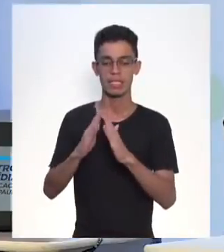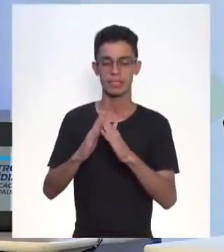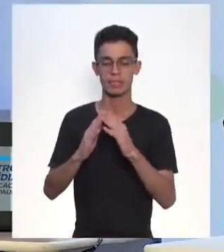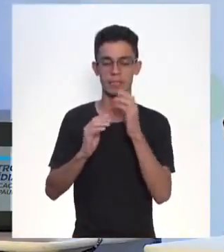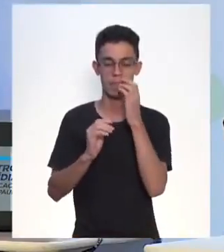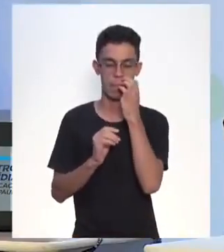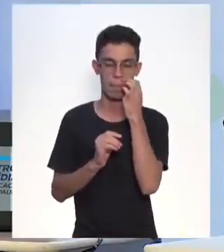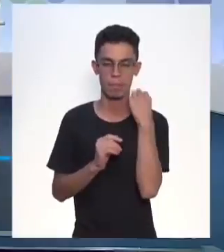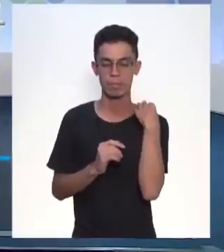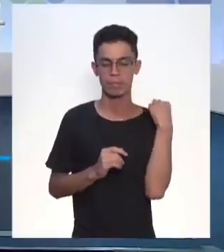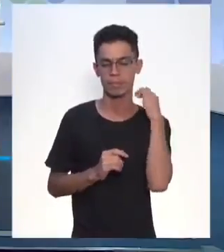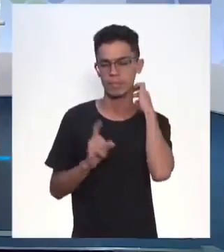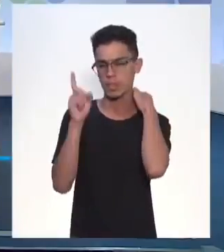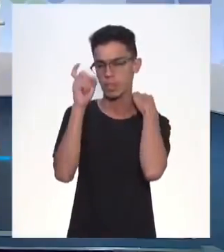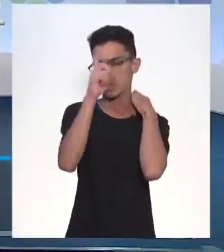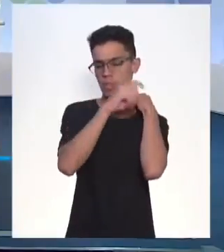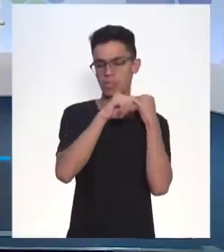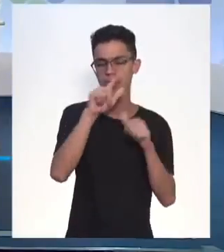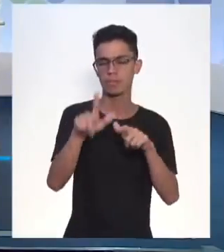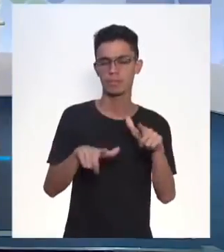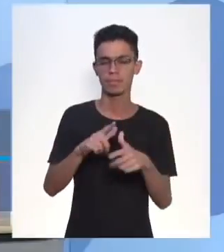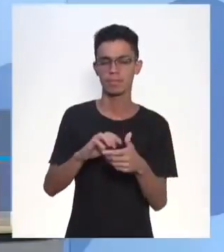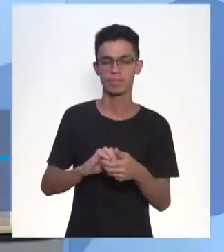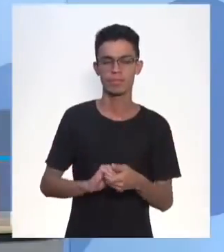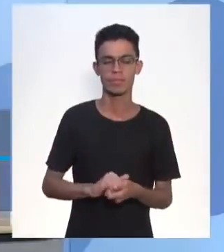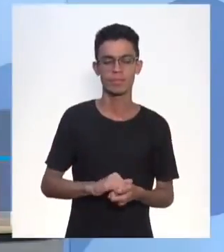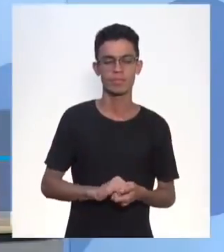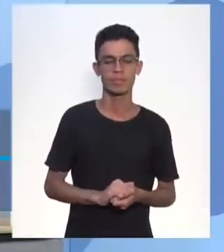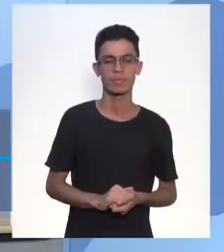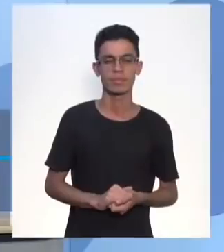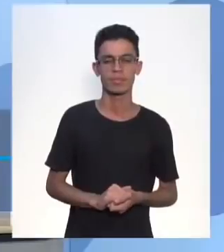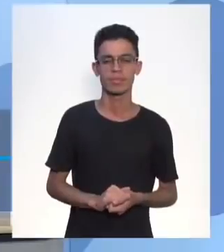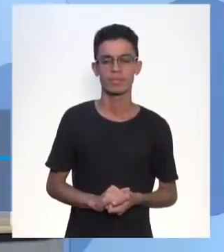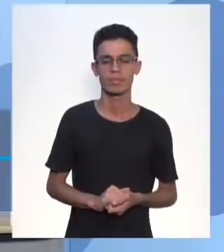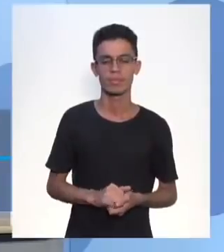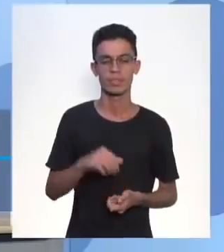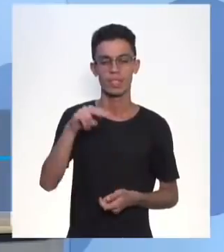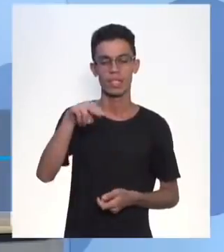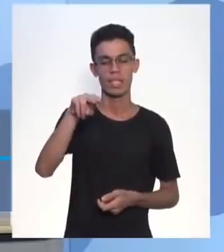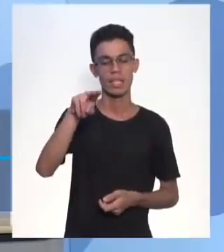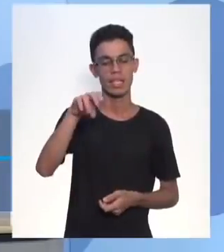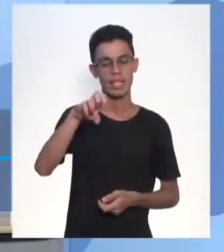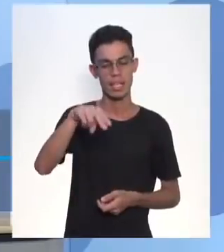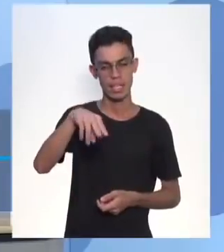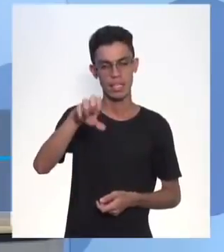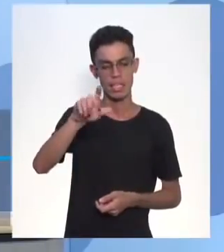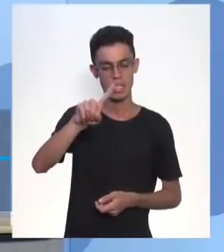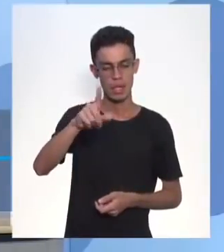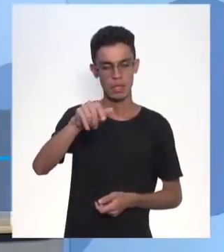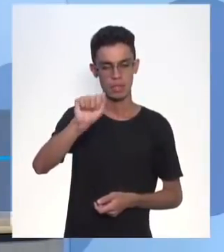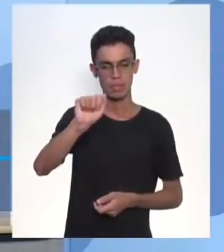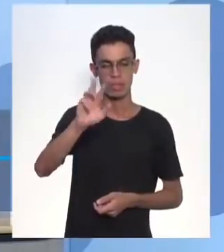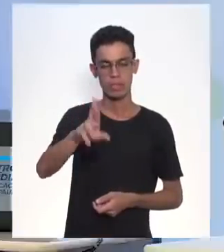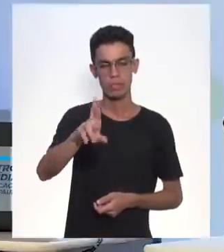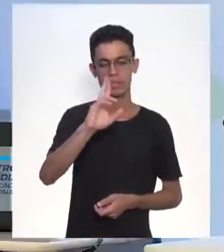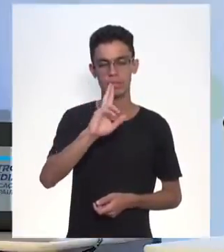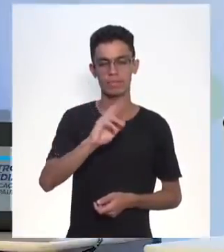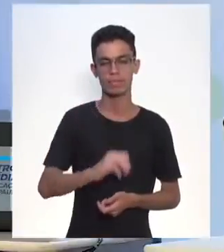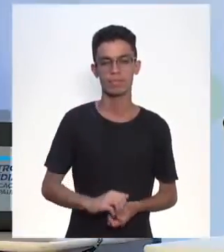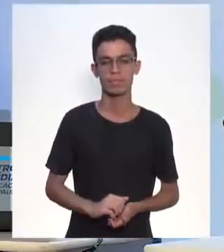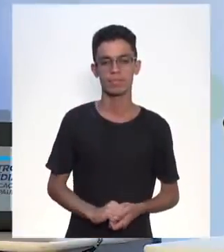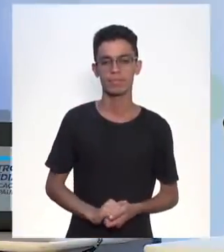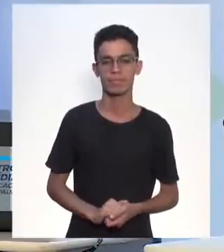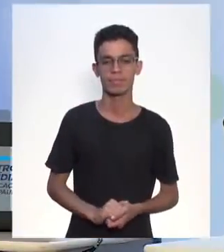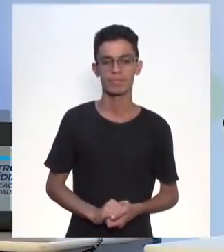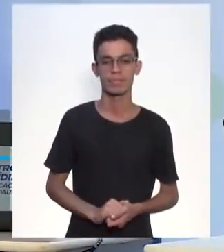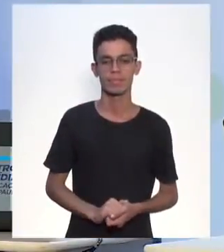hard, É trabalho isso. duro, né? Okay. A Neuza falou: I was tired, but I see all your video lessons today, João. Ok, eu estava cansado,